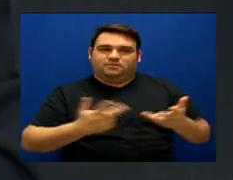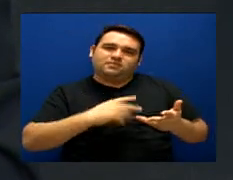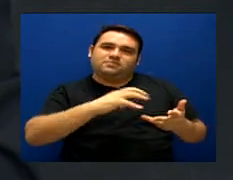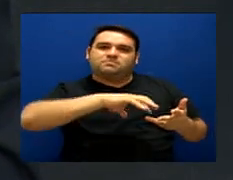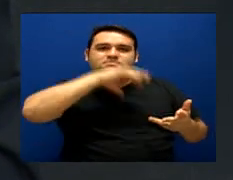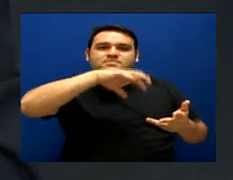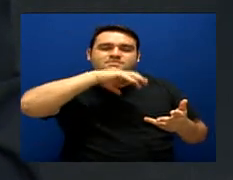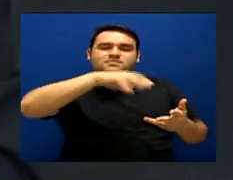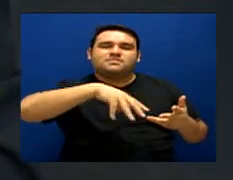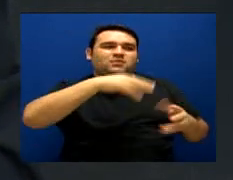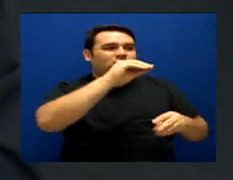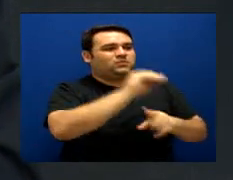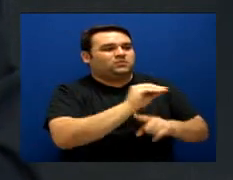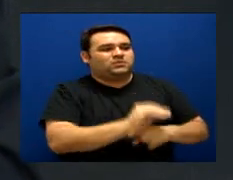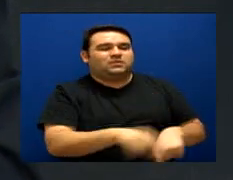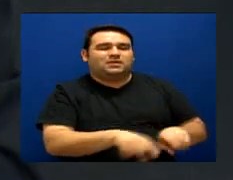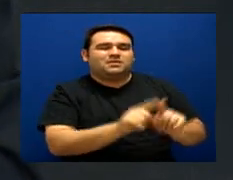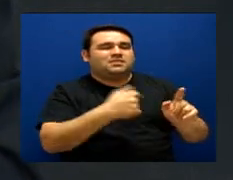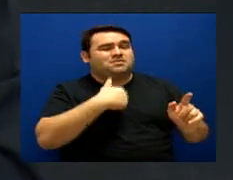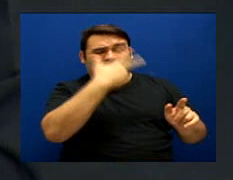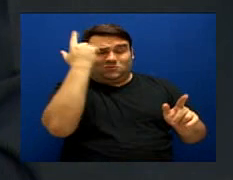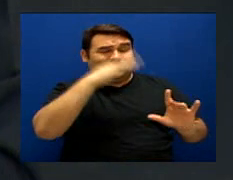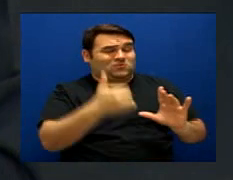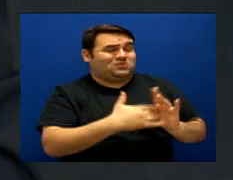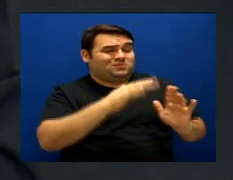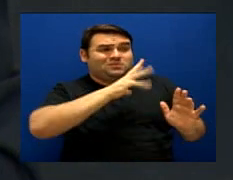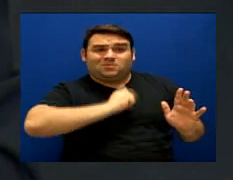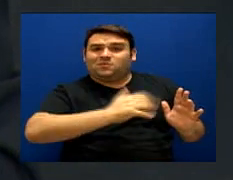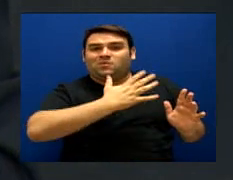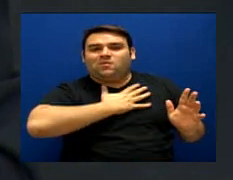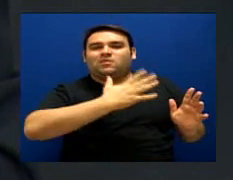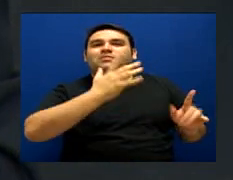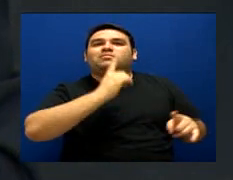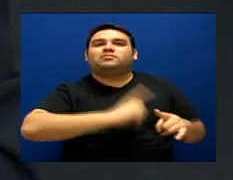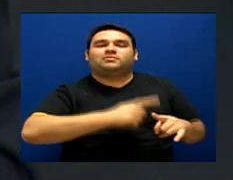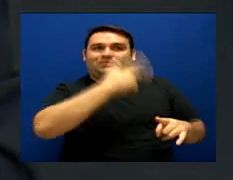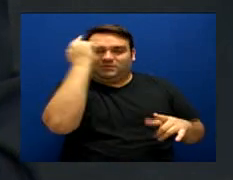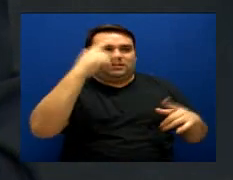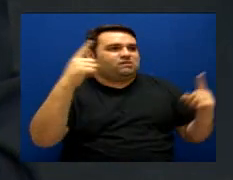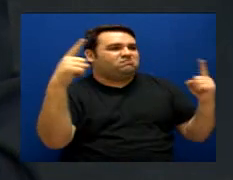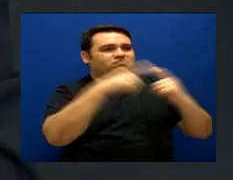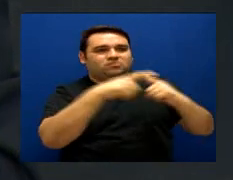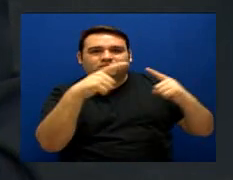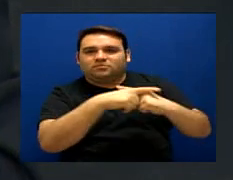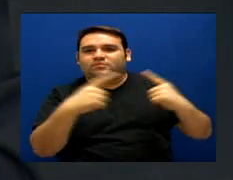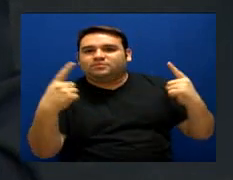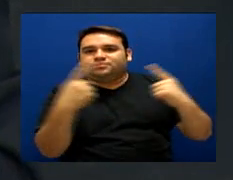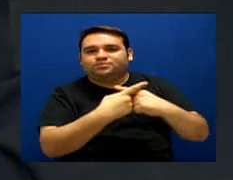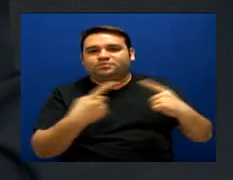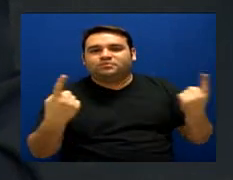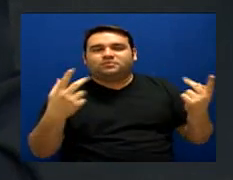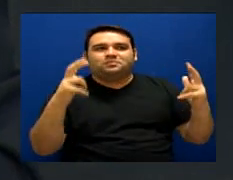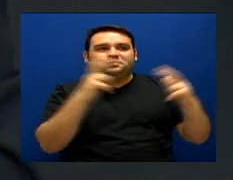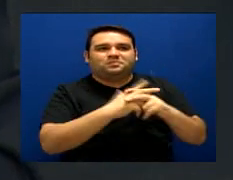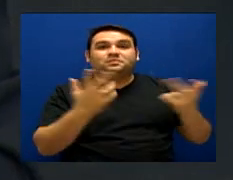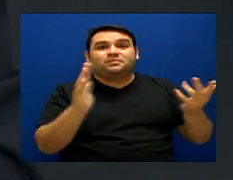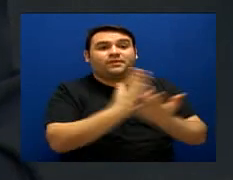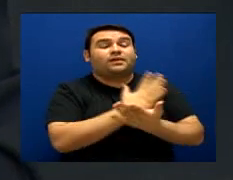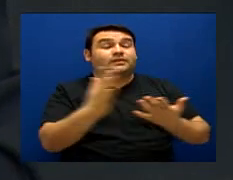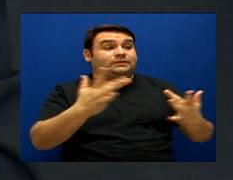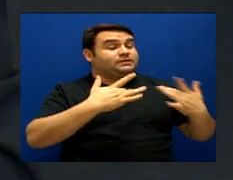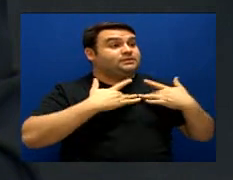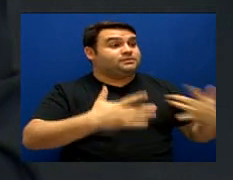acaba gerando muita paixão e, consequentemente, as pessoas acabam se conflitando, porque tem pessoas que se